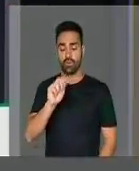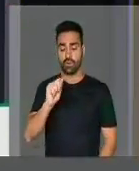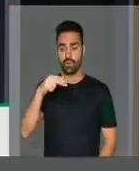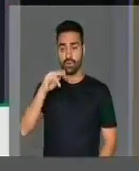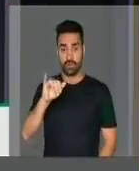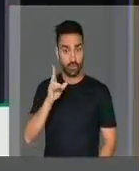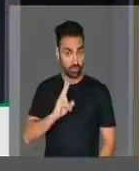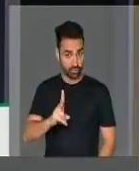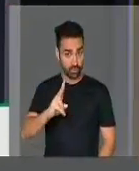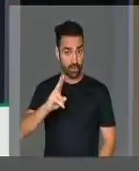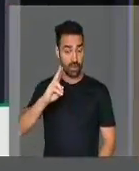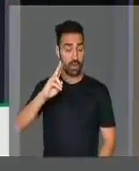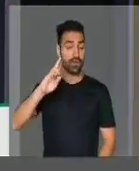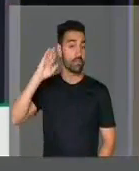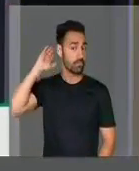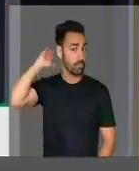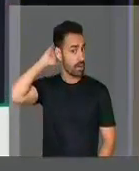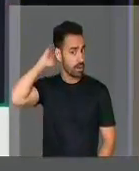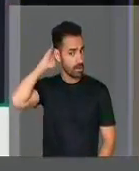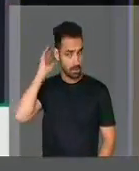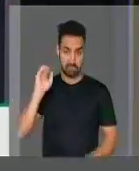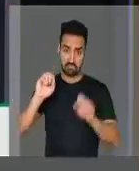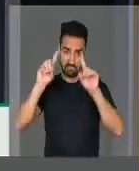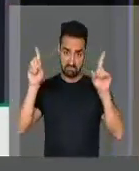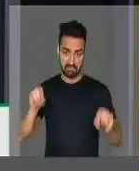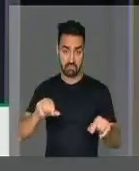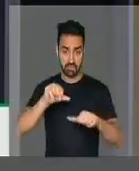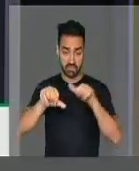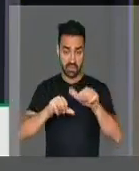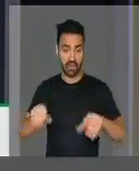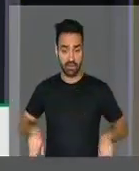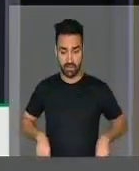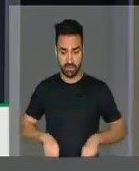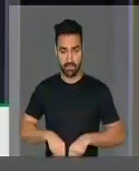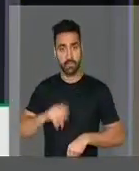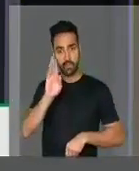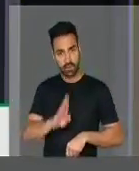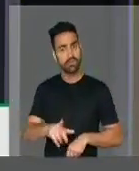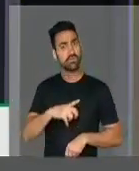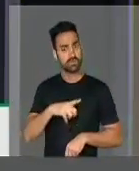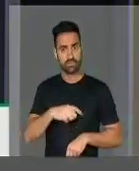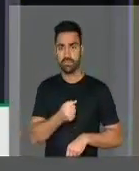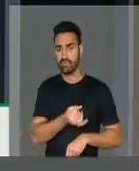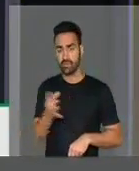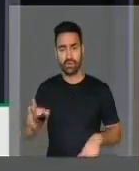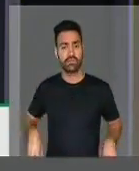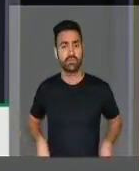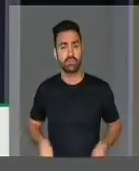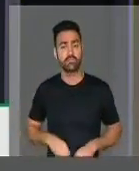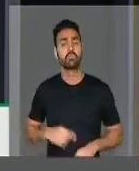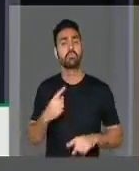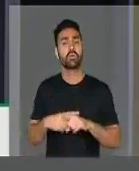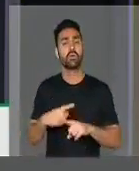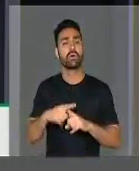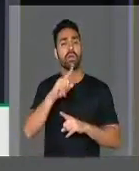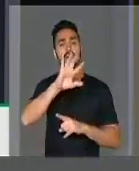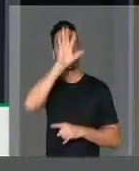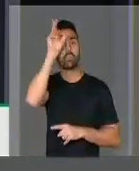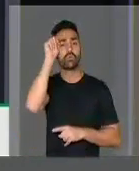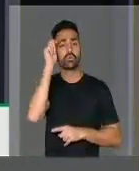será que ele seria cardeal? Não é? O Brasil tem tanto cardeais, por que não ter na